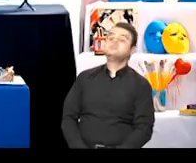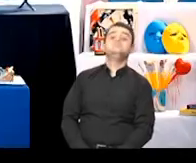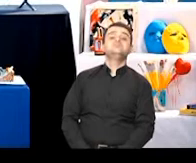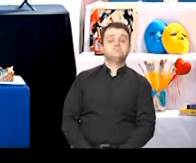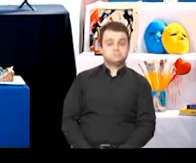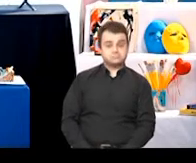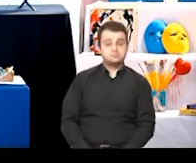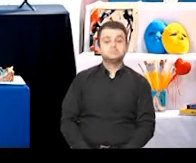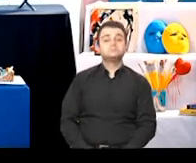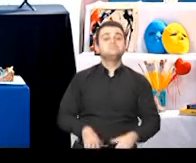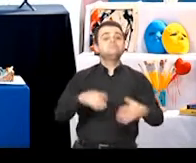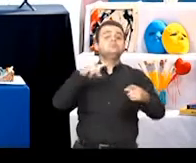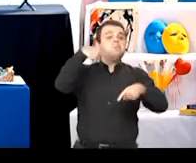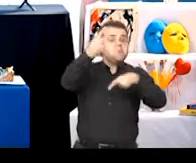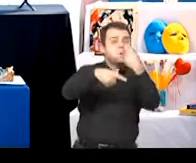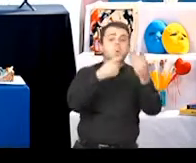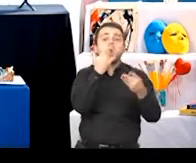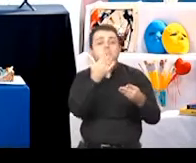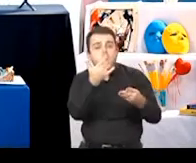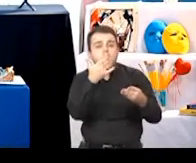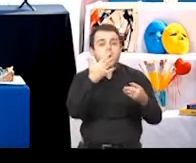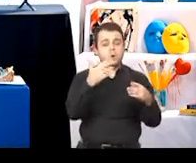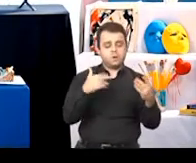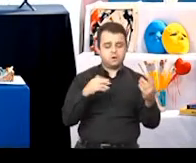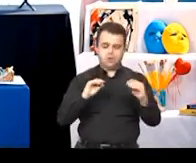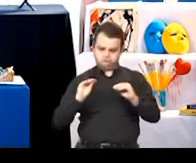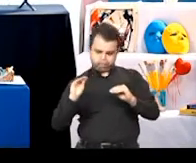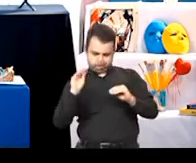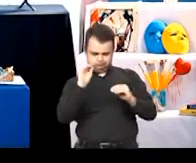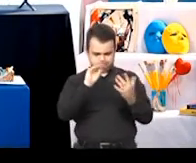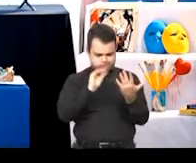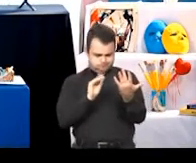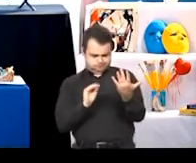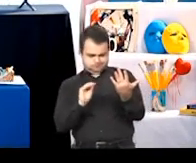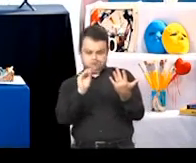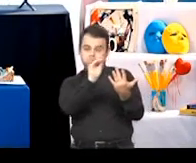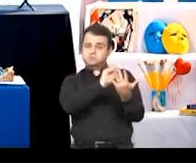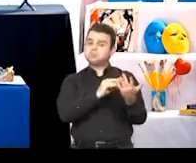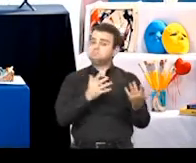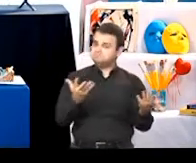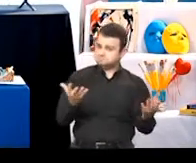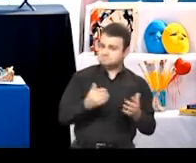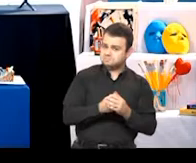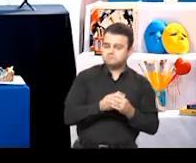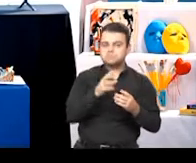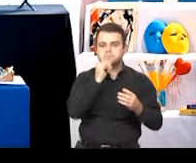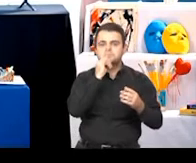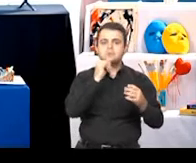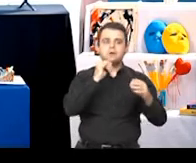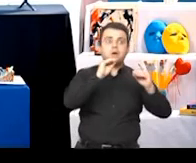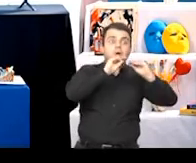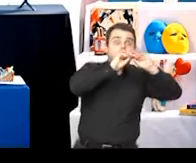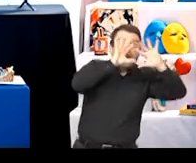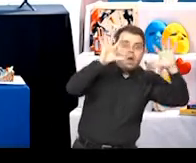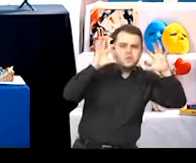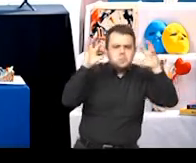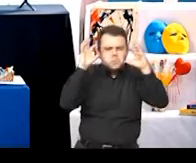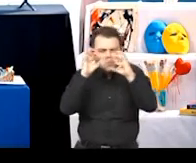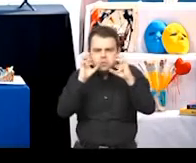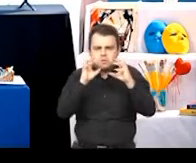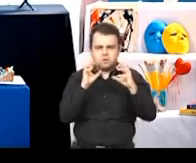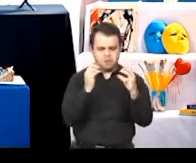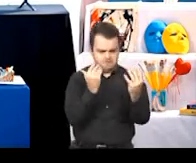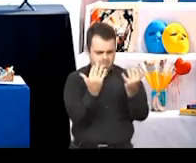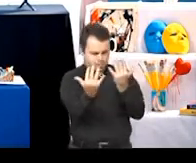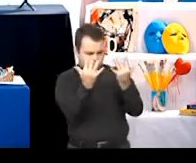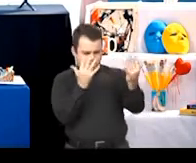Bom, agora é só vir trabalhando com cores. Lembra que na hora de colorir, é interessante você trabalhar o contraste do claro e escuro para